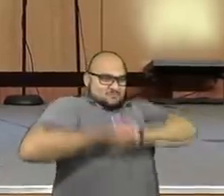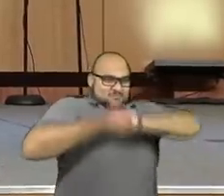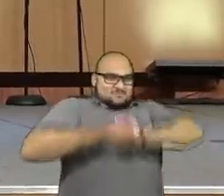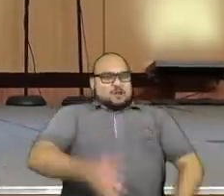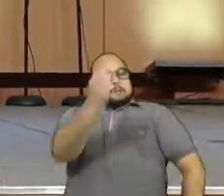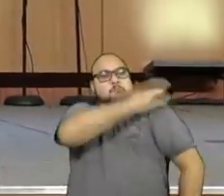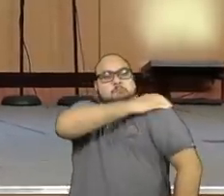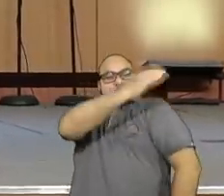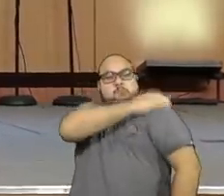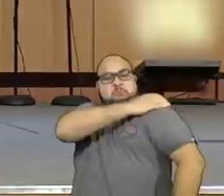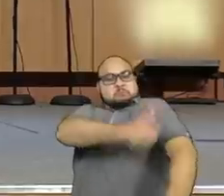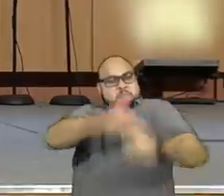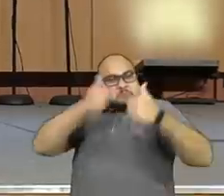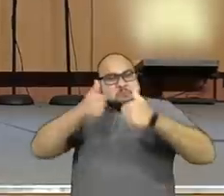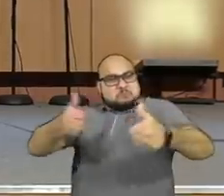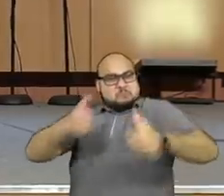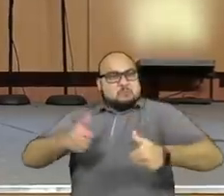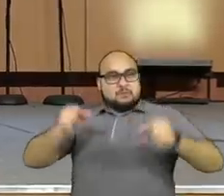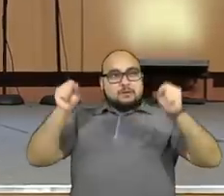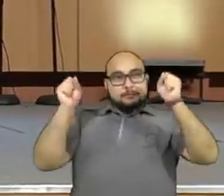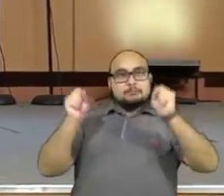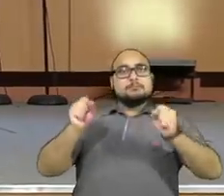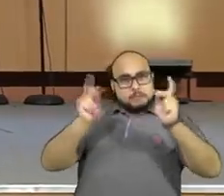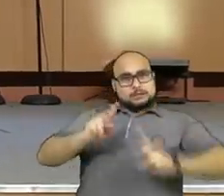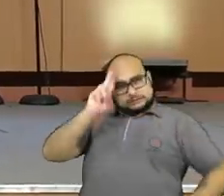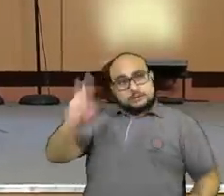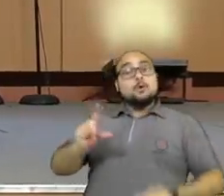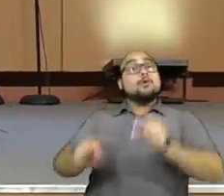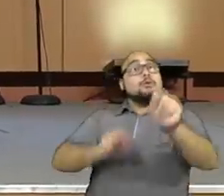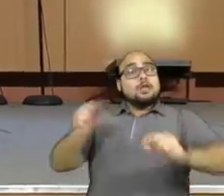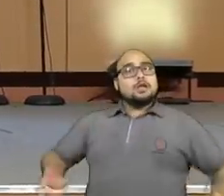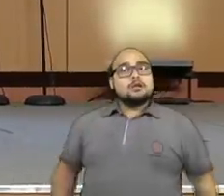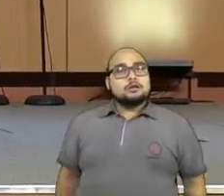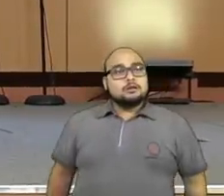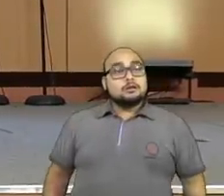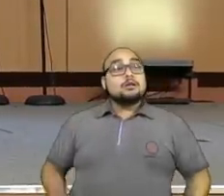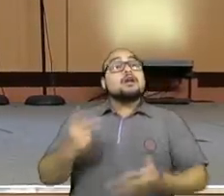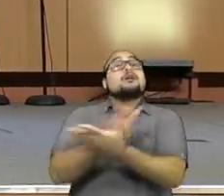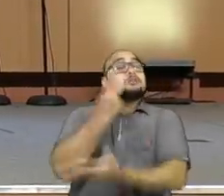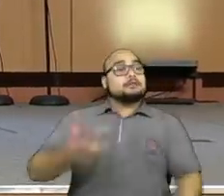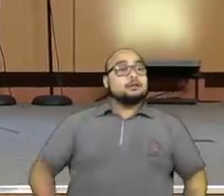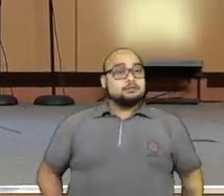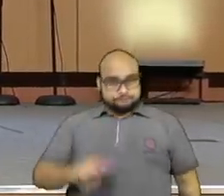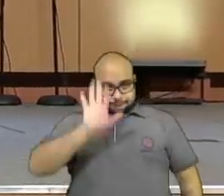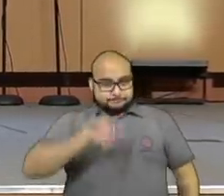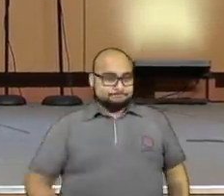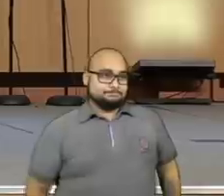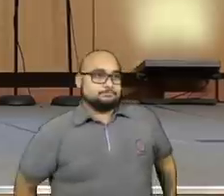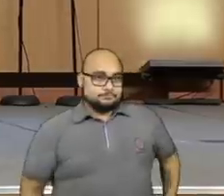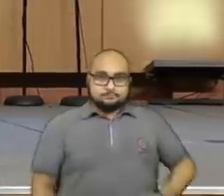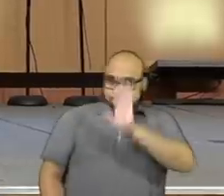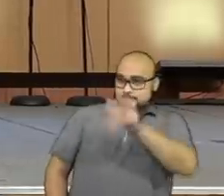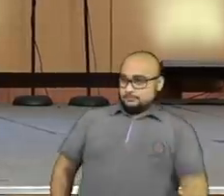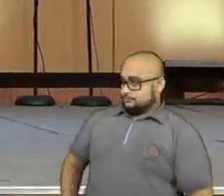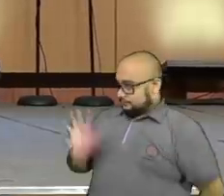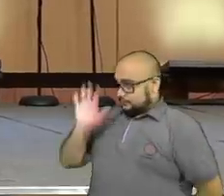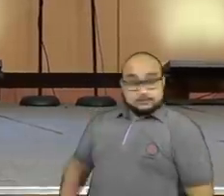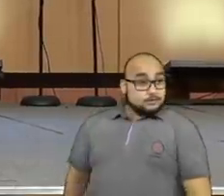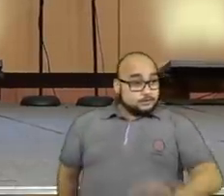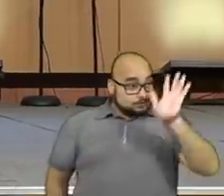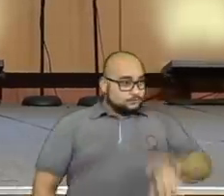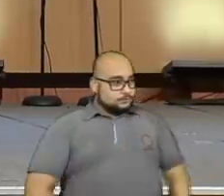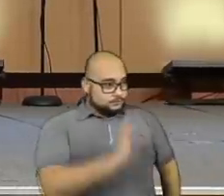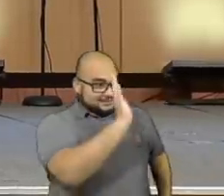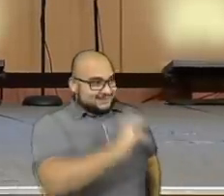Deus, né, e que dava, tava nas costas, cumprimentava os outros agora assim: passou, irmão, passou, irmão, passou. Passou? Assim, com dois dedos,